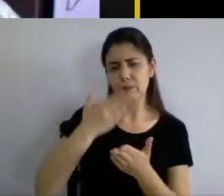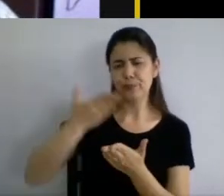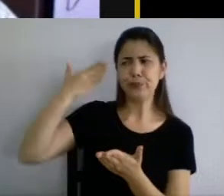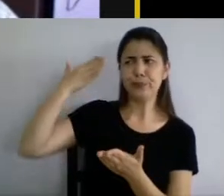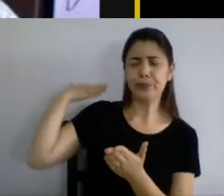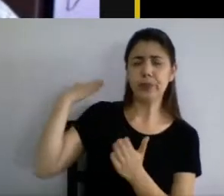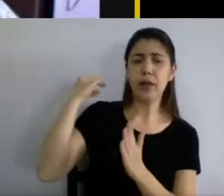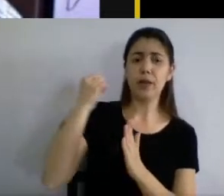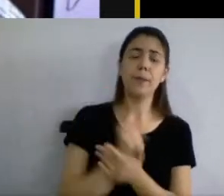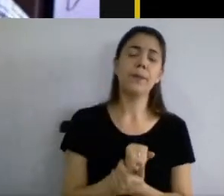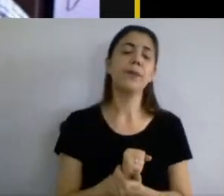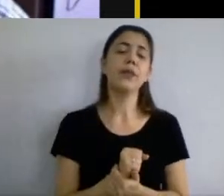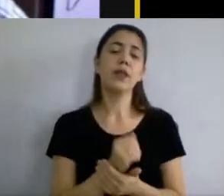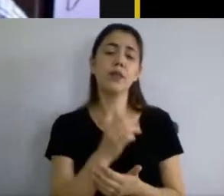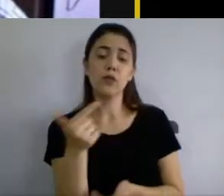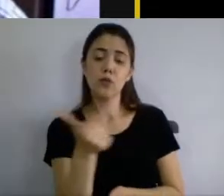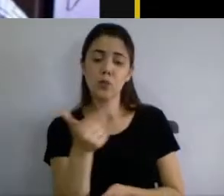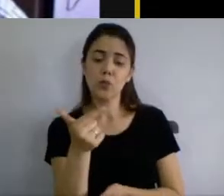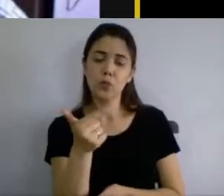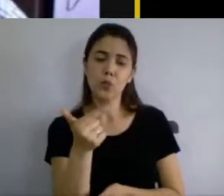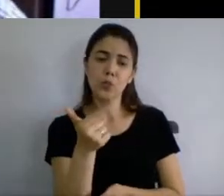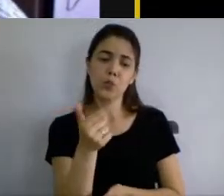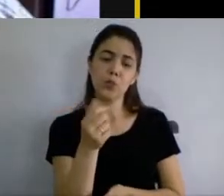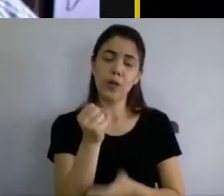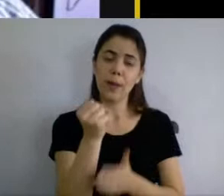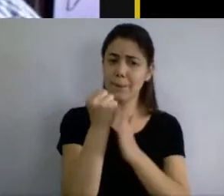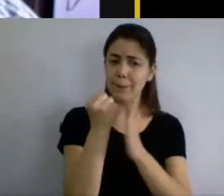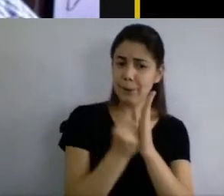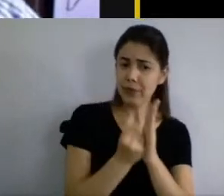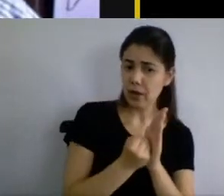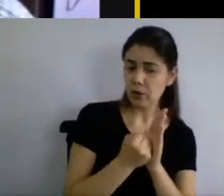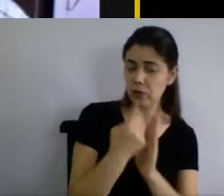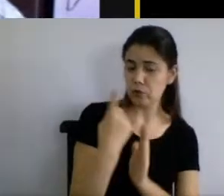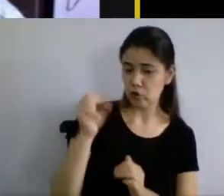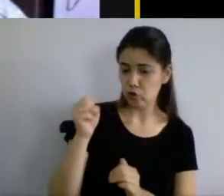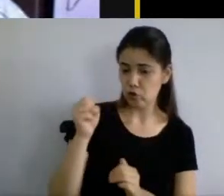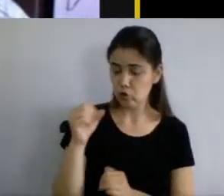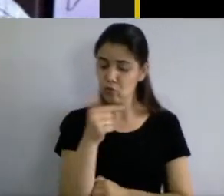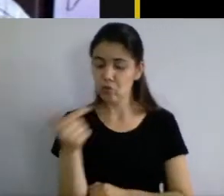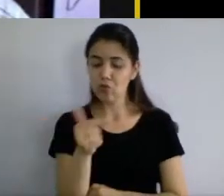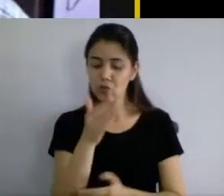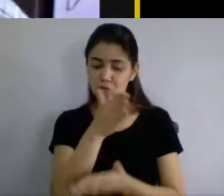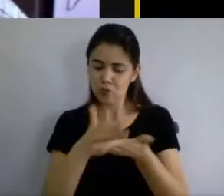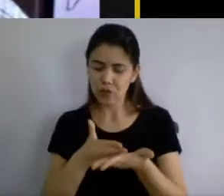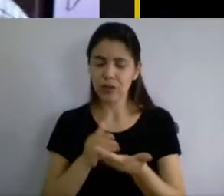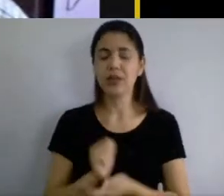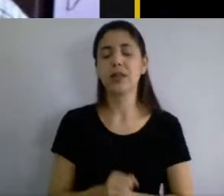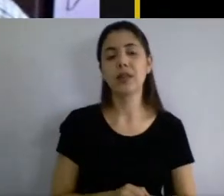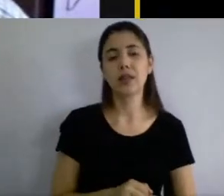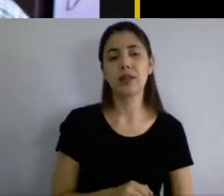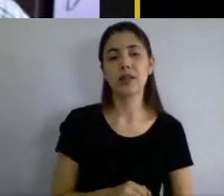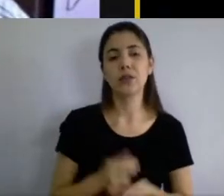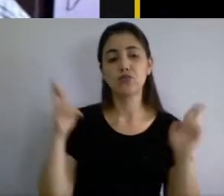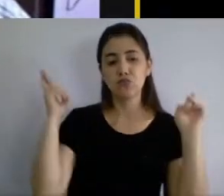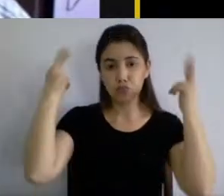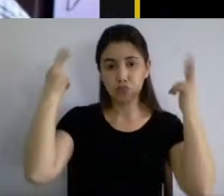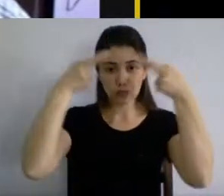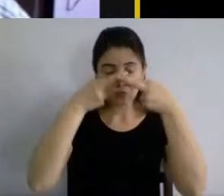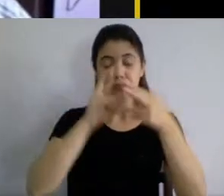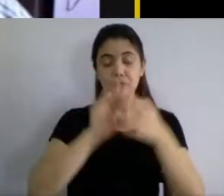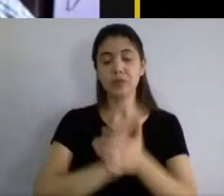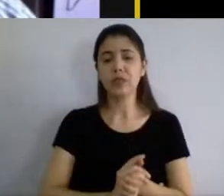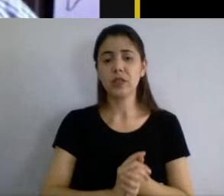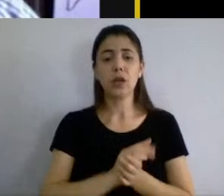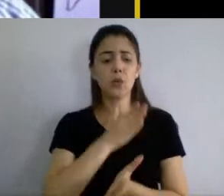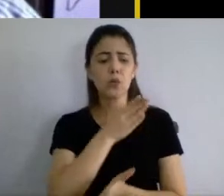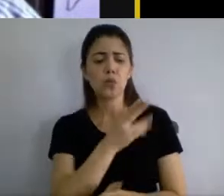primeiros românticos. E ele pressupõe, quando a gente usa, uma noção de